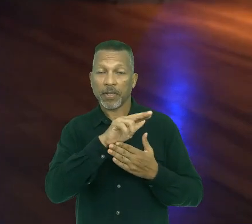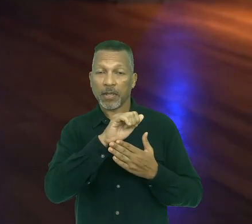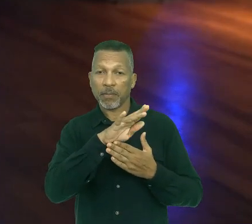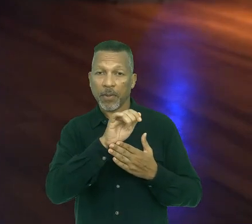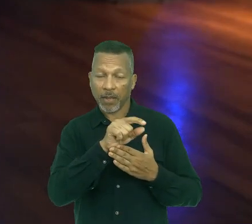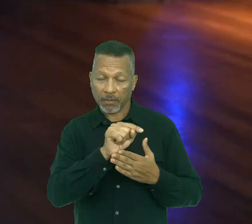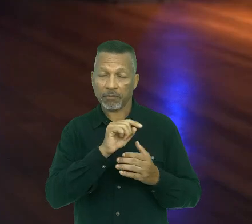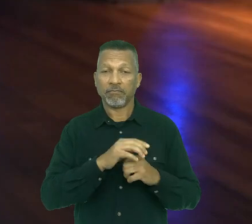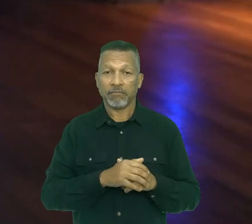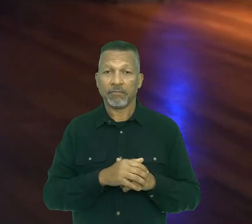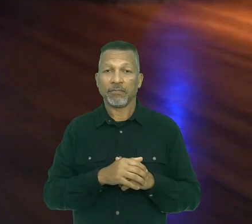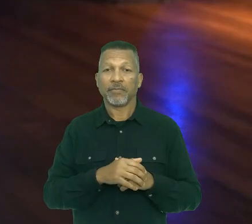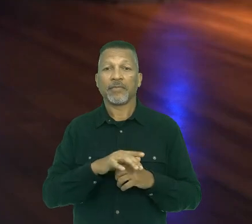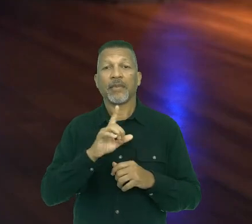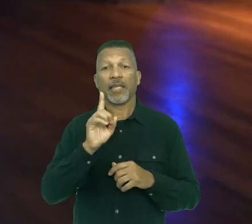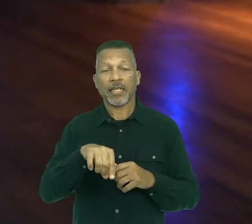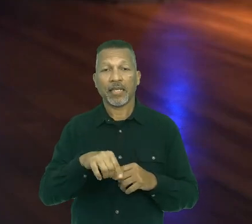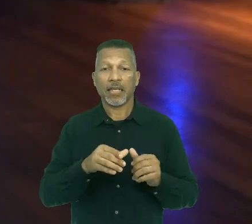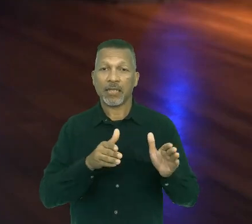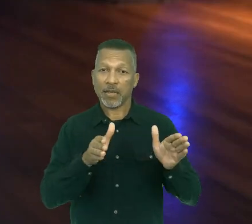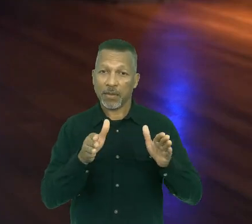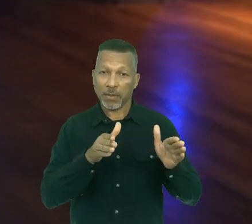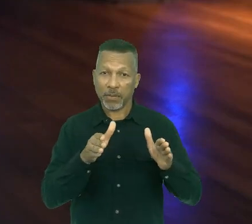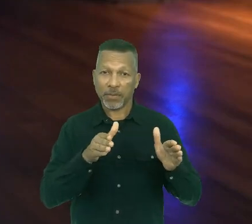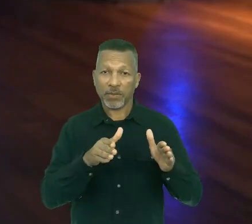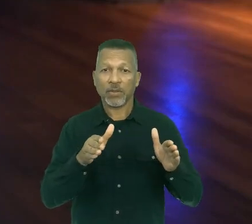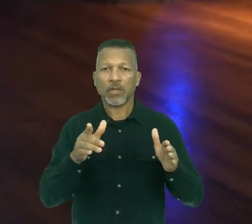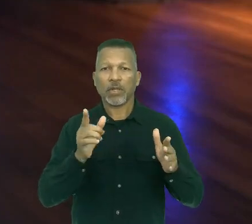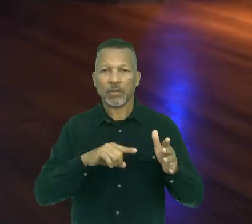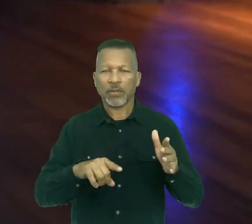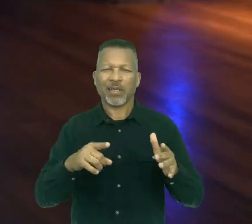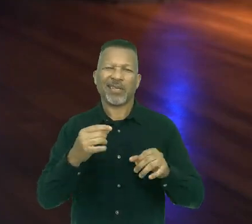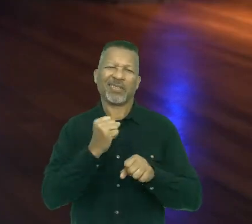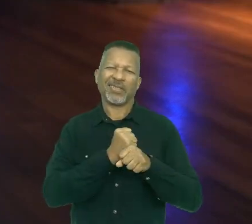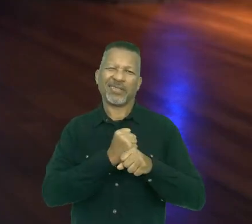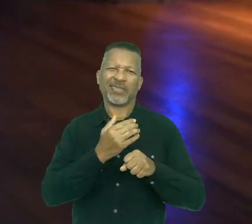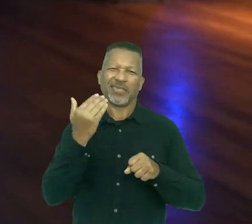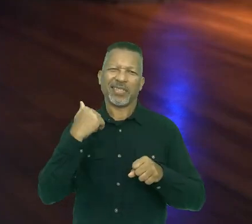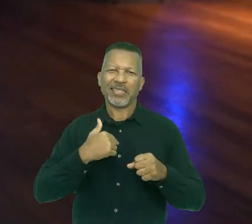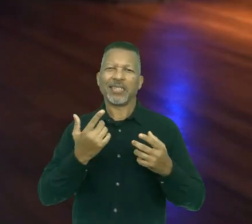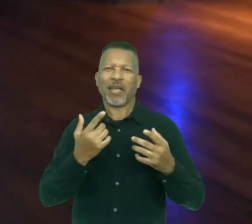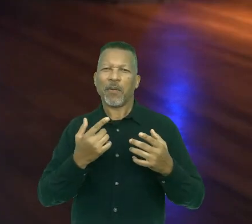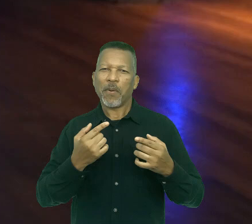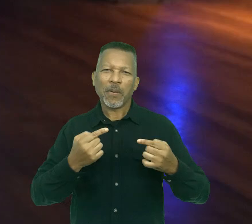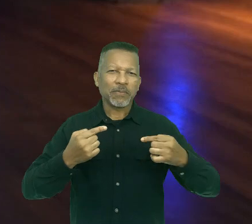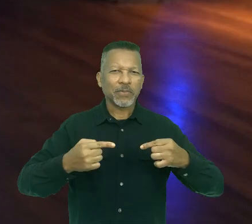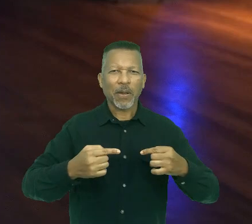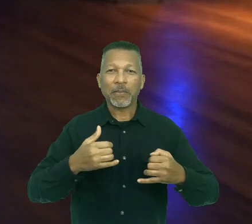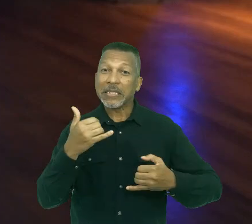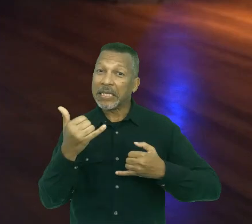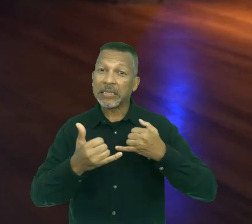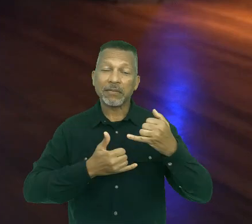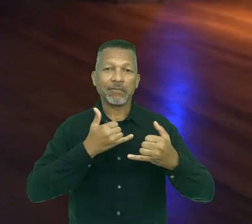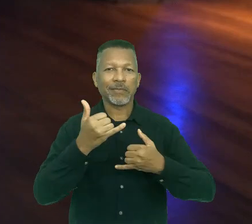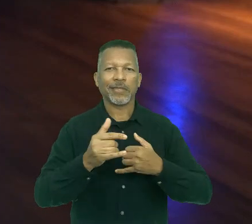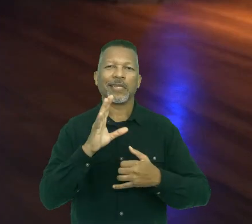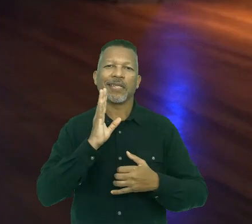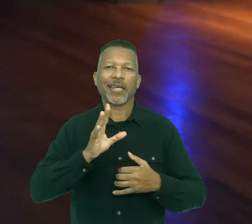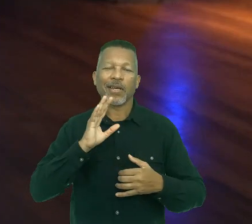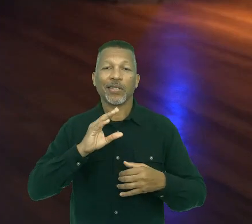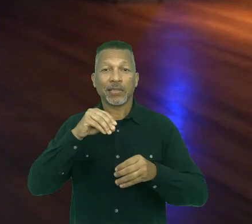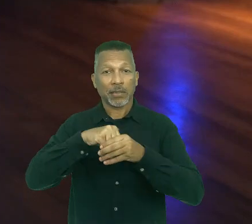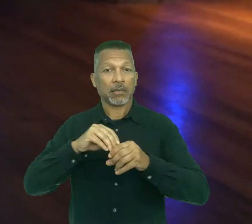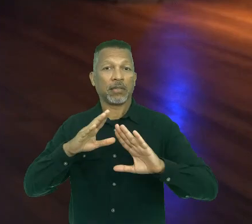Iguaçu. E nessa época tinha muita gincana, eram outros tempos, né? Tinha muita gincana bacana, de